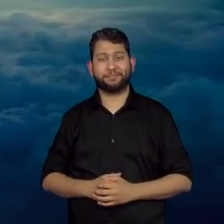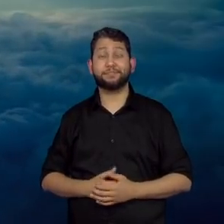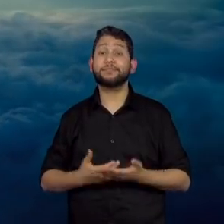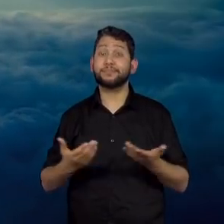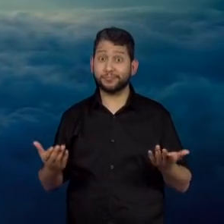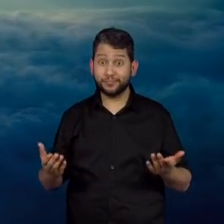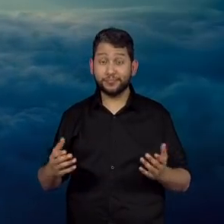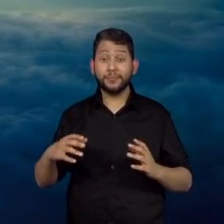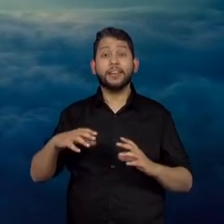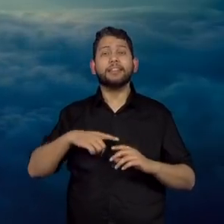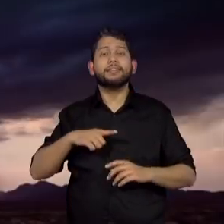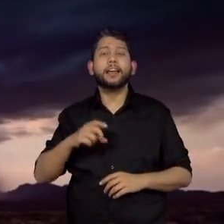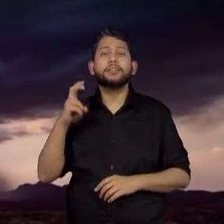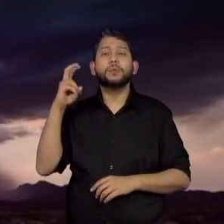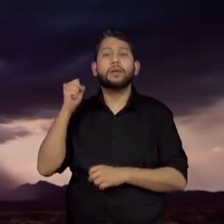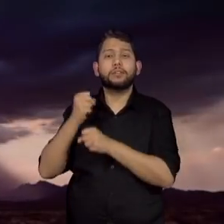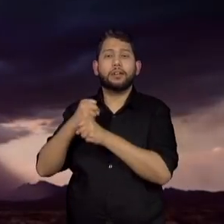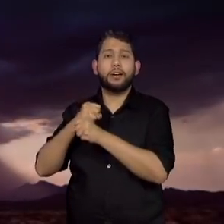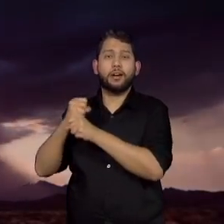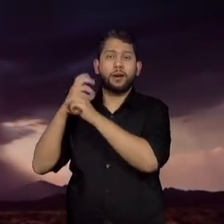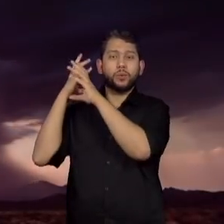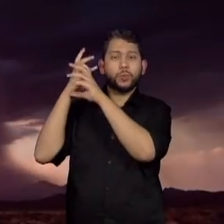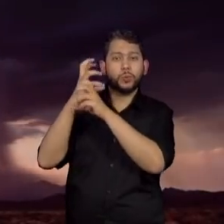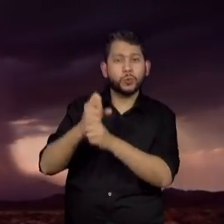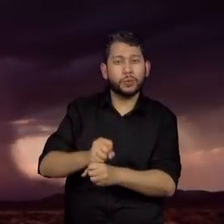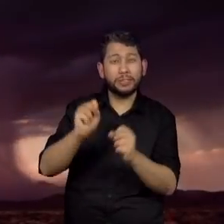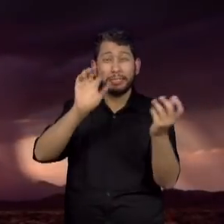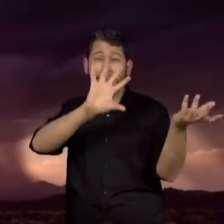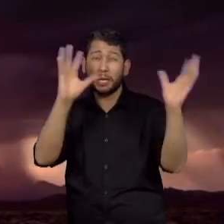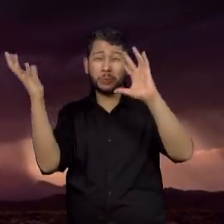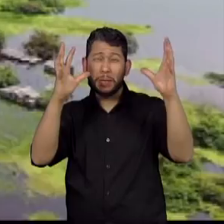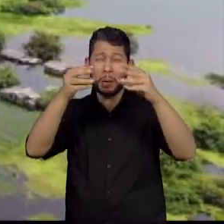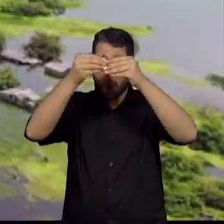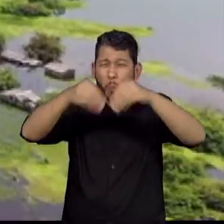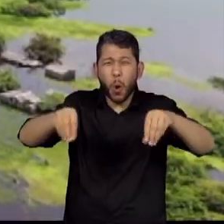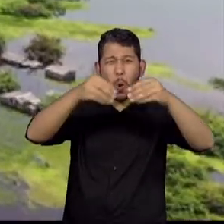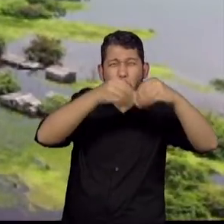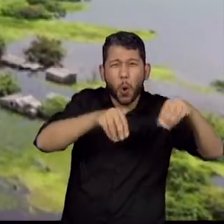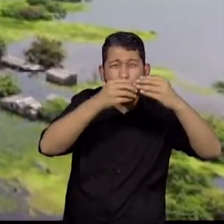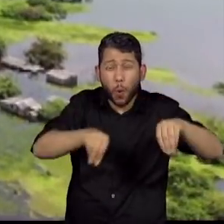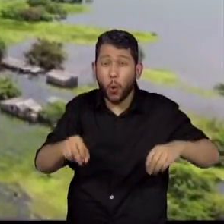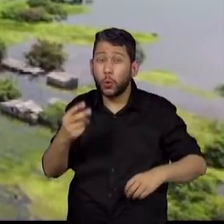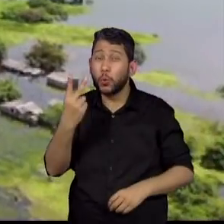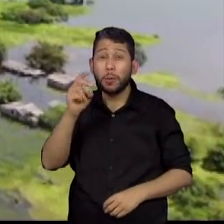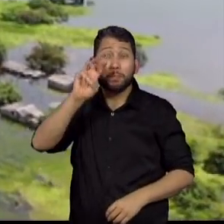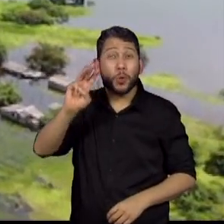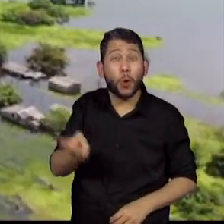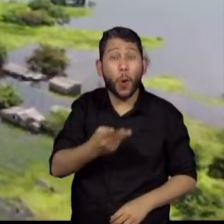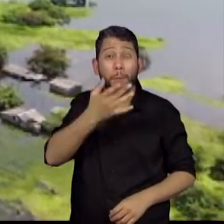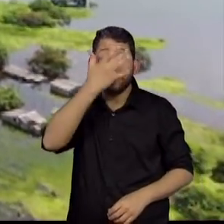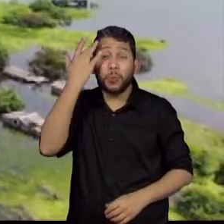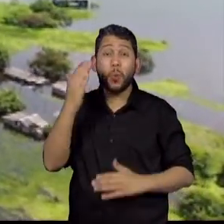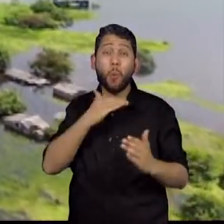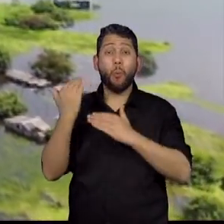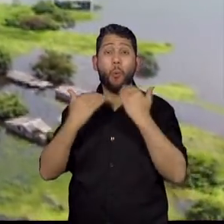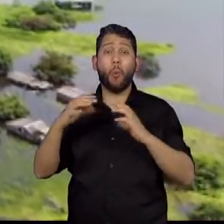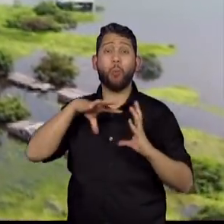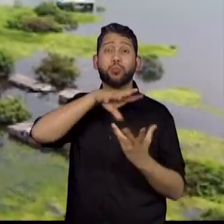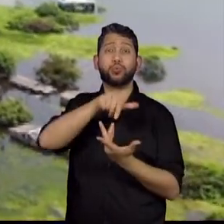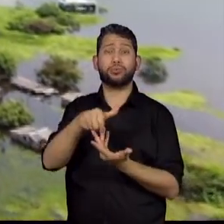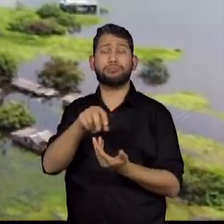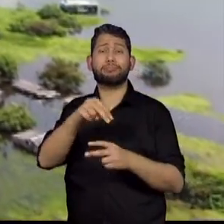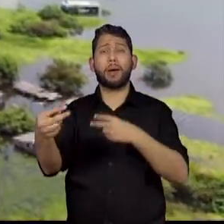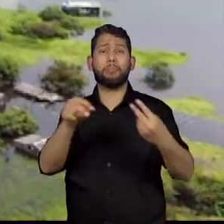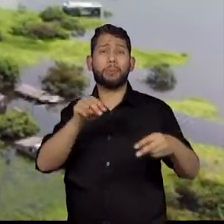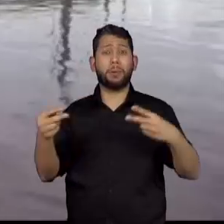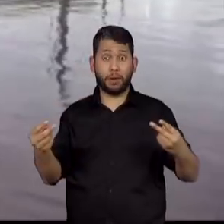Nos últimos 50 anos, desastres naturais extremos causaram pelo menos 2 milhões de mortes no mundo. É o que mostra